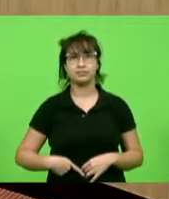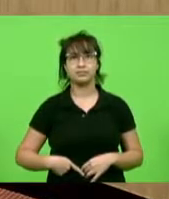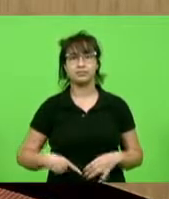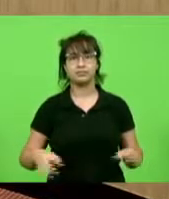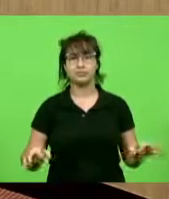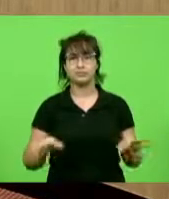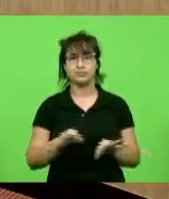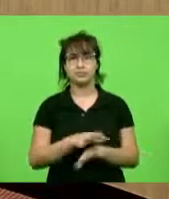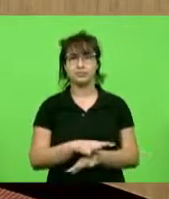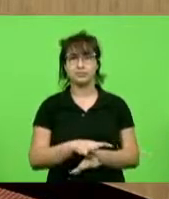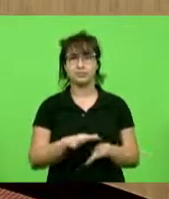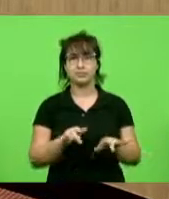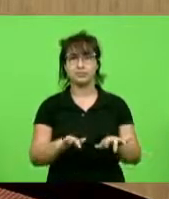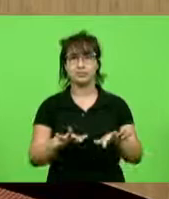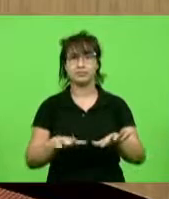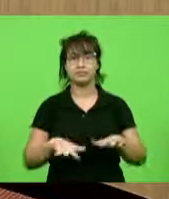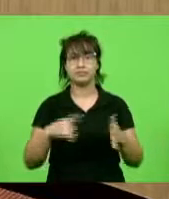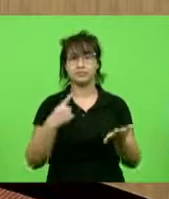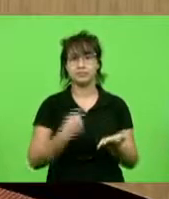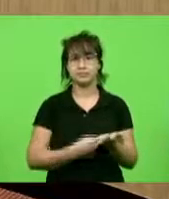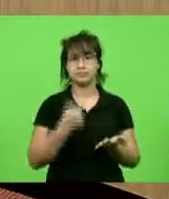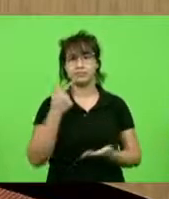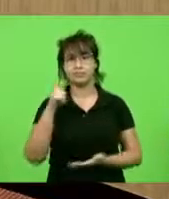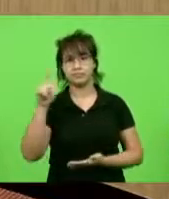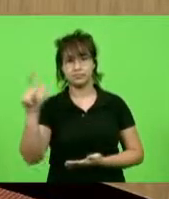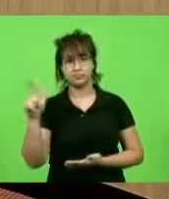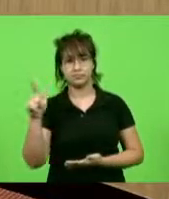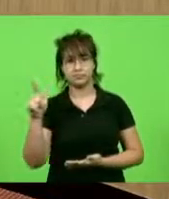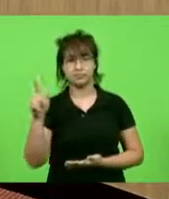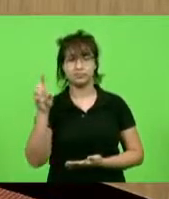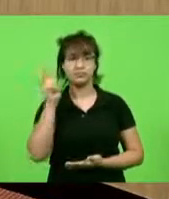encerra a presente sessão e convoca outra ordinária